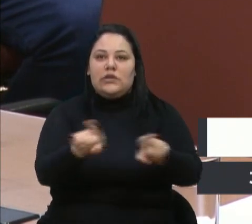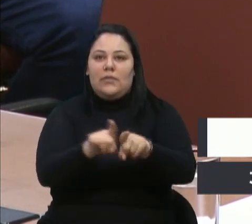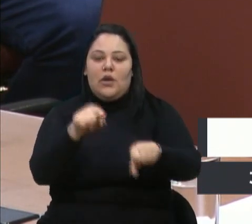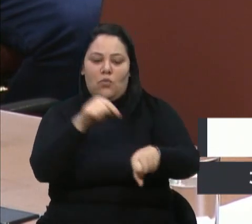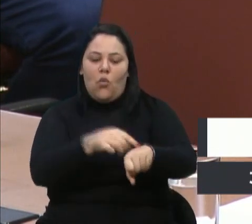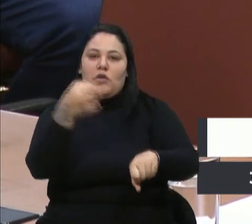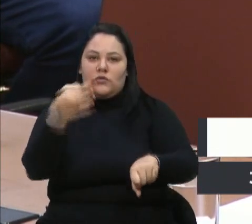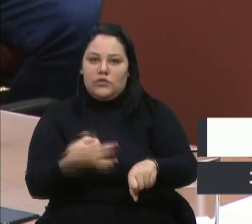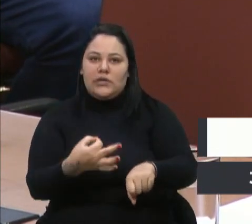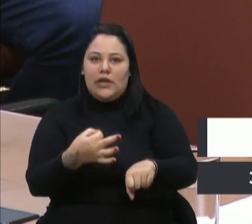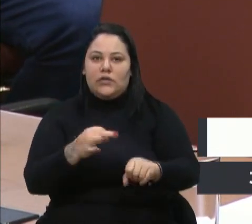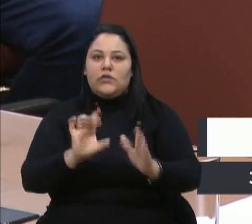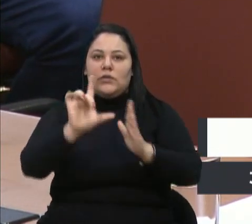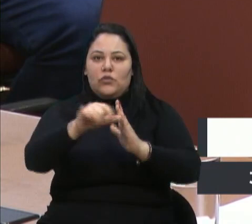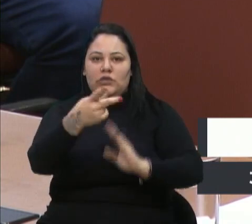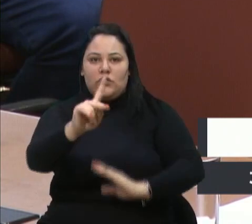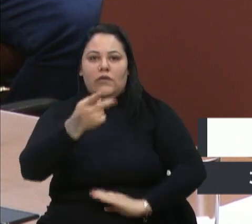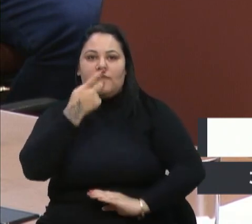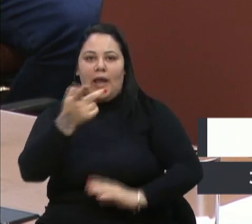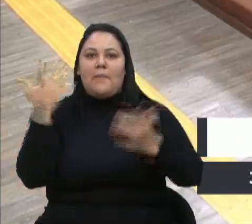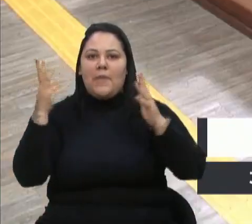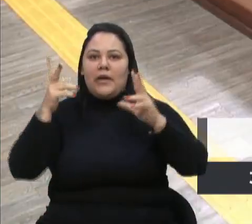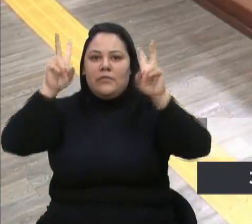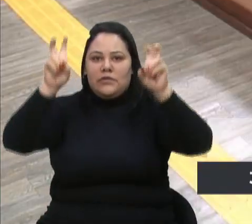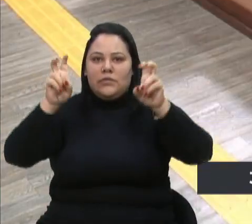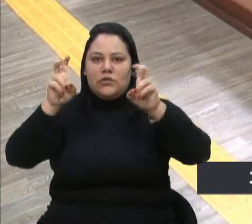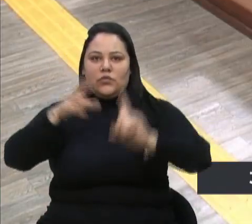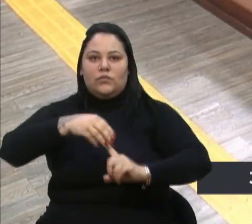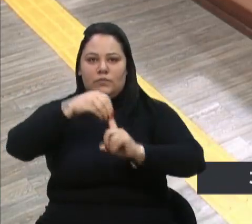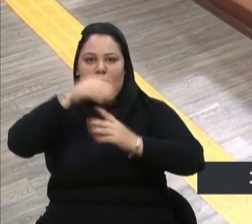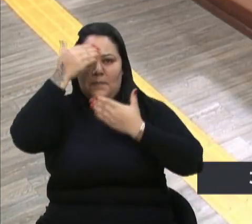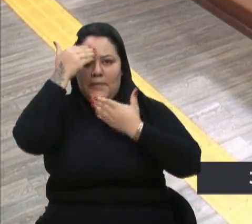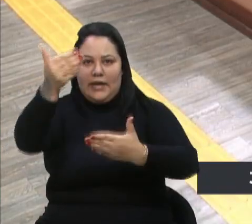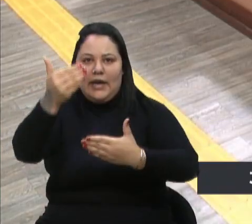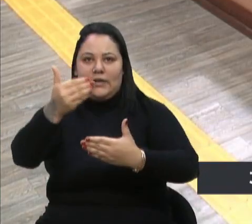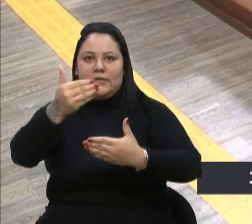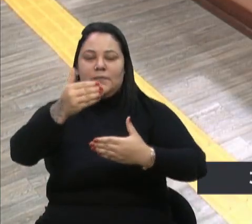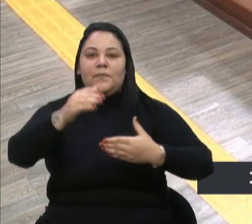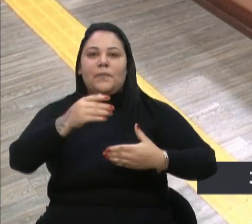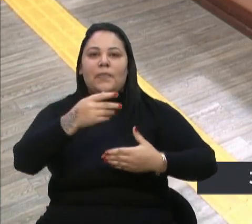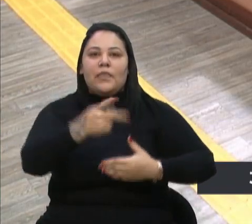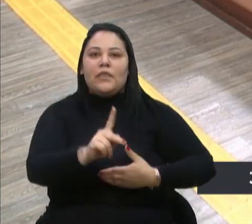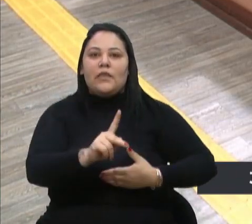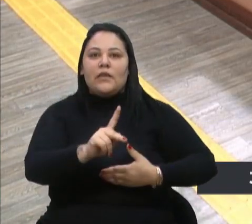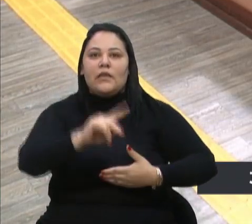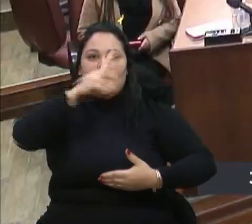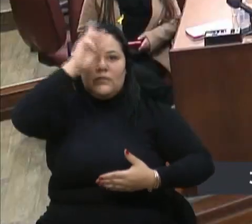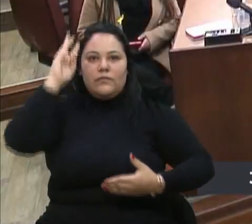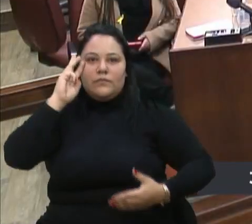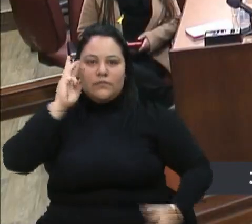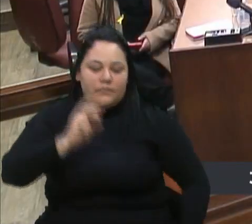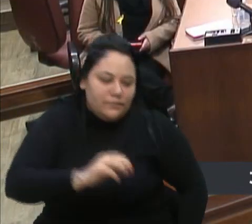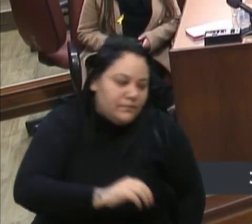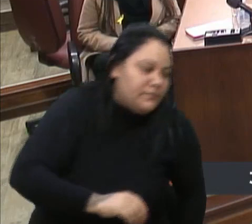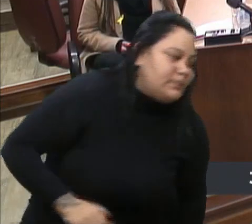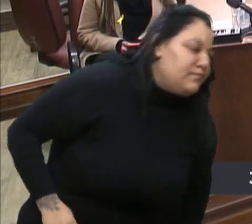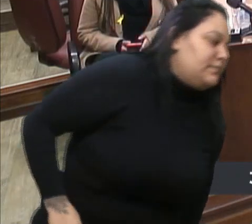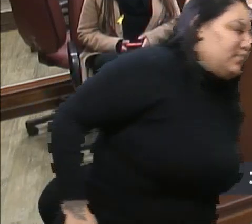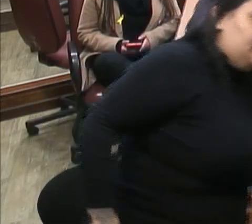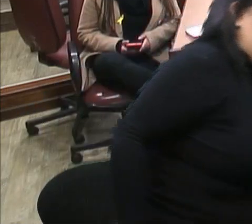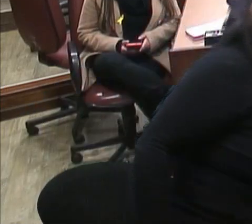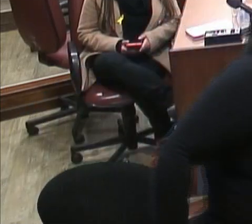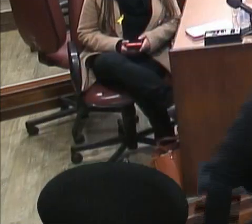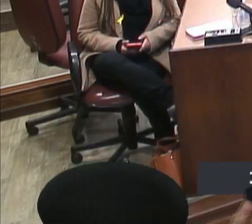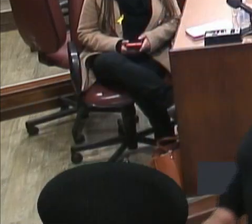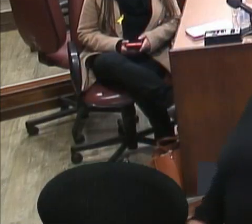momento oportuno após a sua fala. Mas parabéns pelo tema. Obrigado. Seu à parte, Juliano Valim. Vereador D'Ambrossi, parabéns